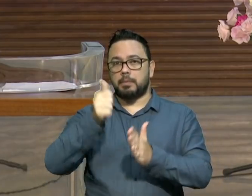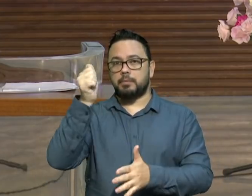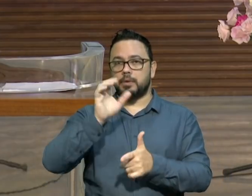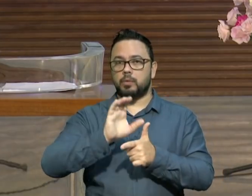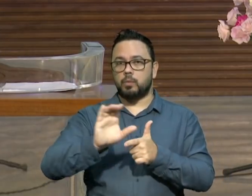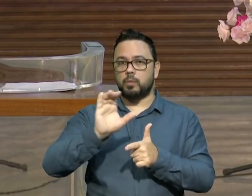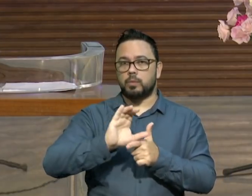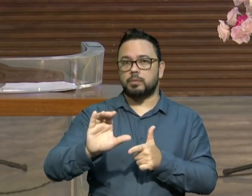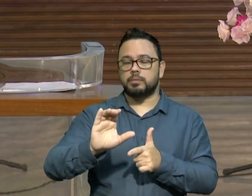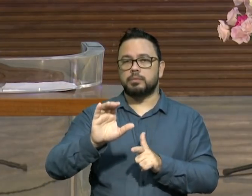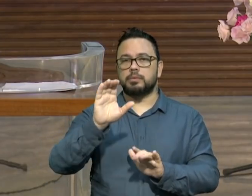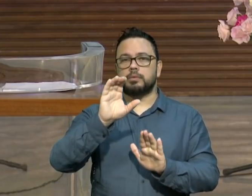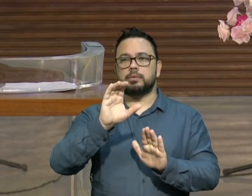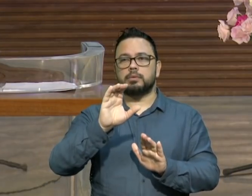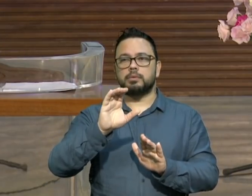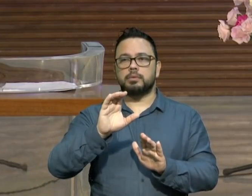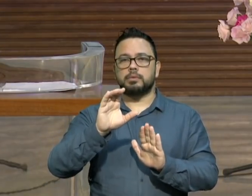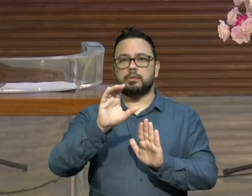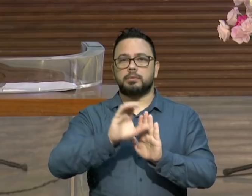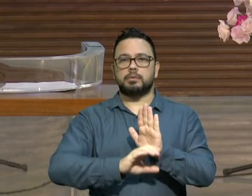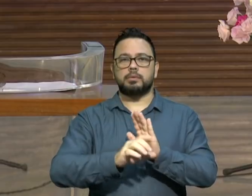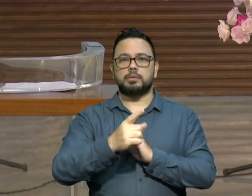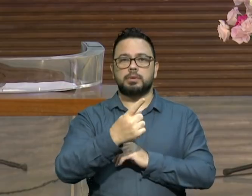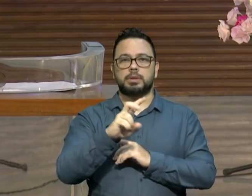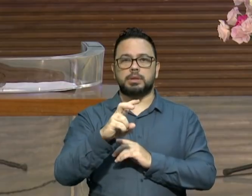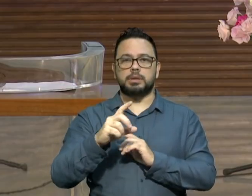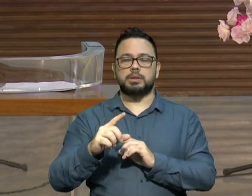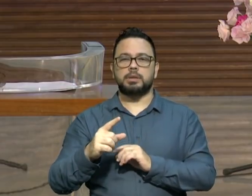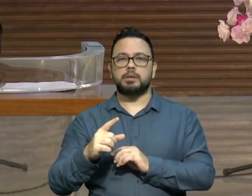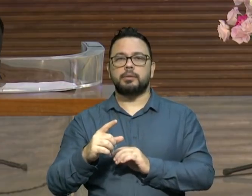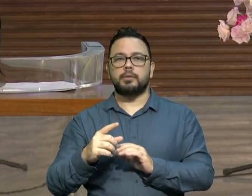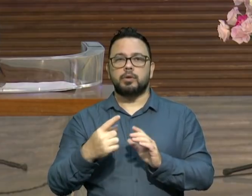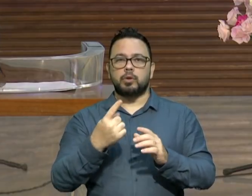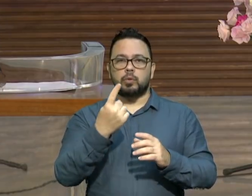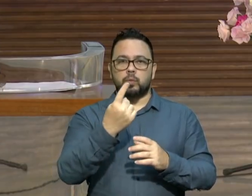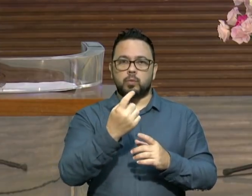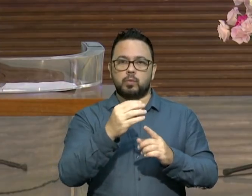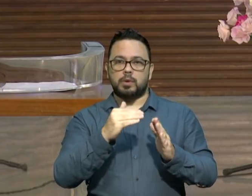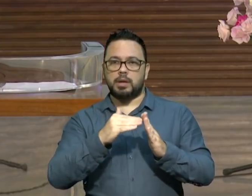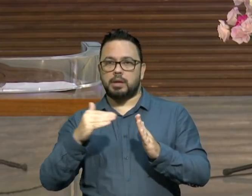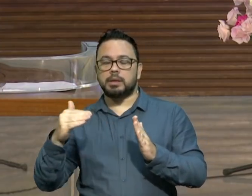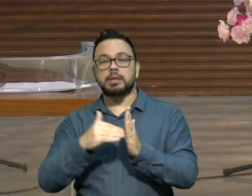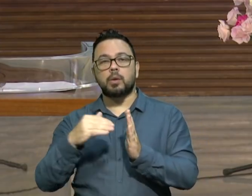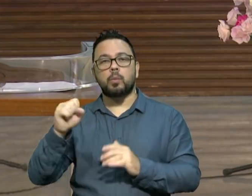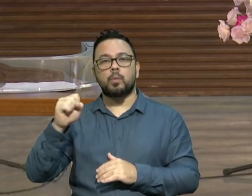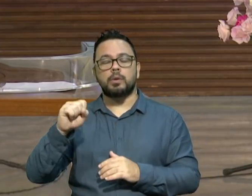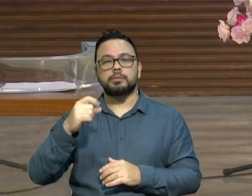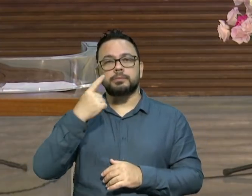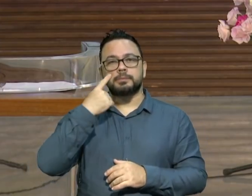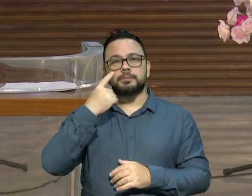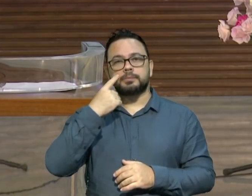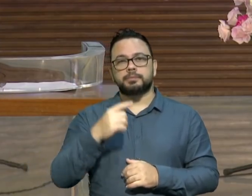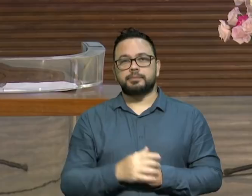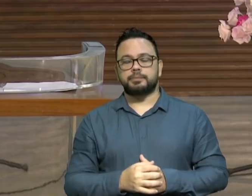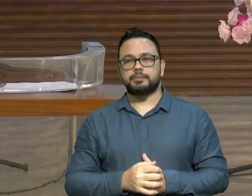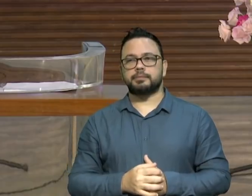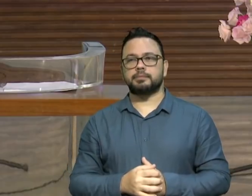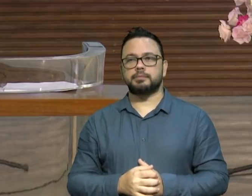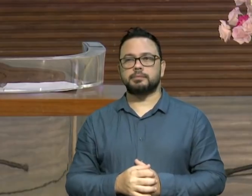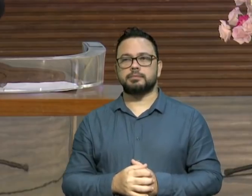1 o primeiro Coríntios 15 um até o verso 8 pegou aí leva lá irmãos